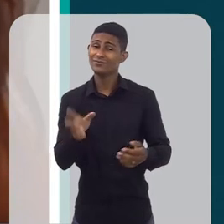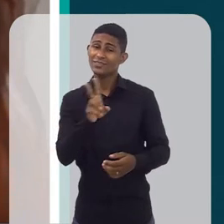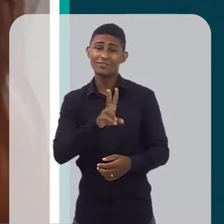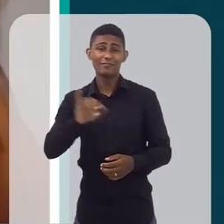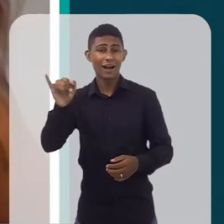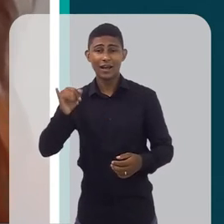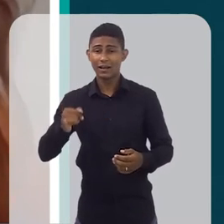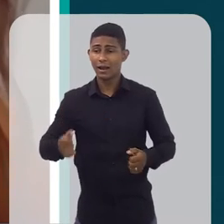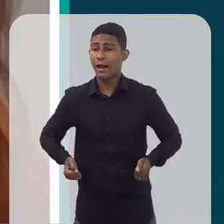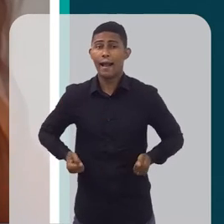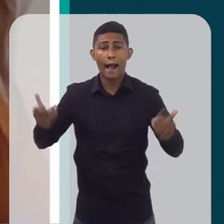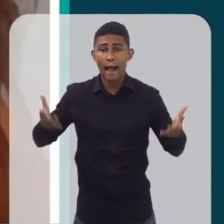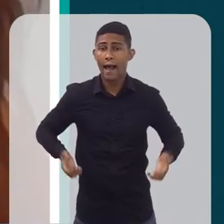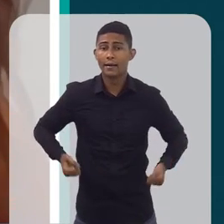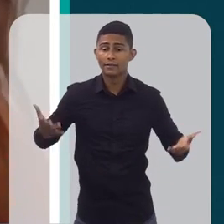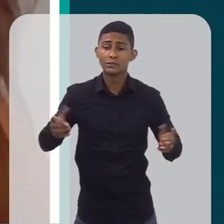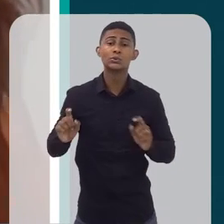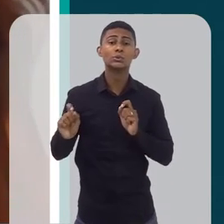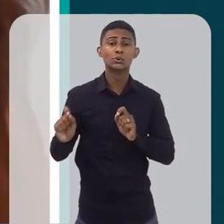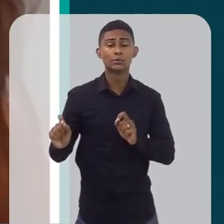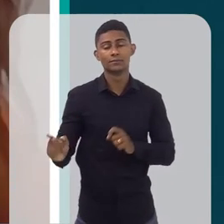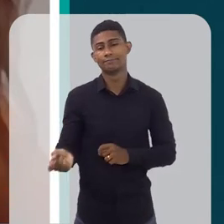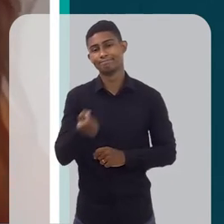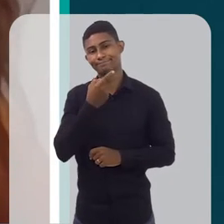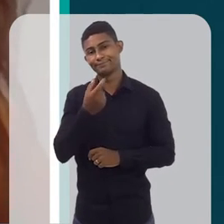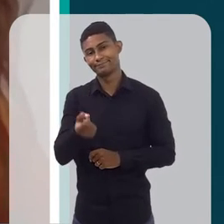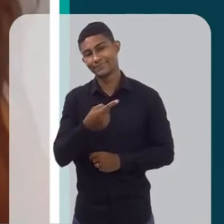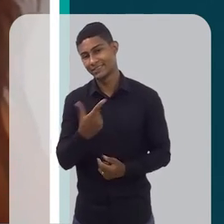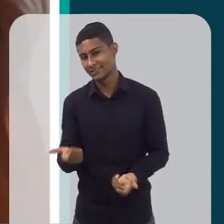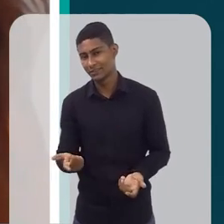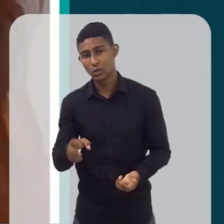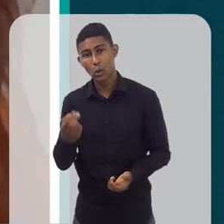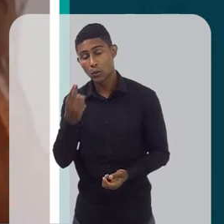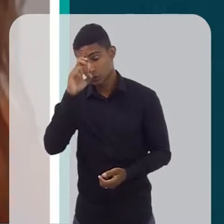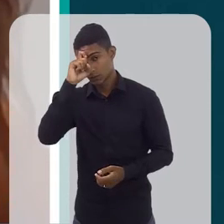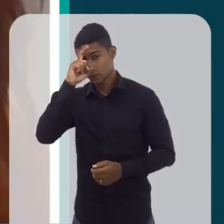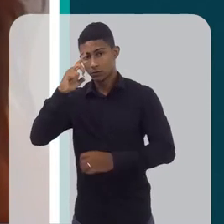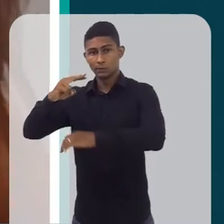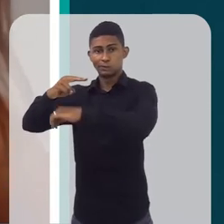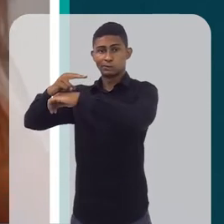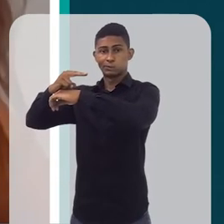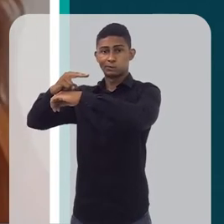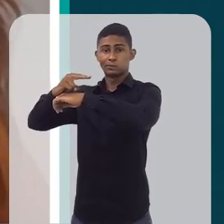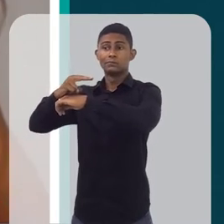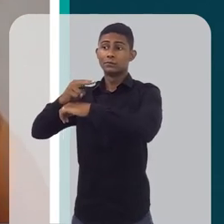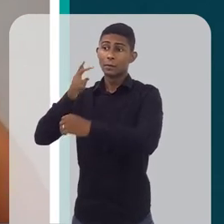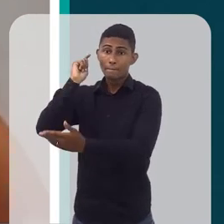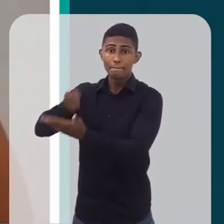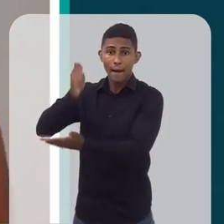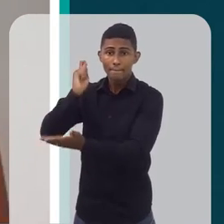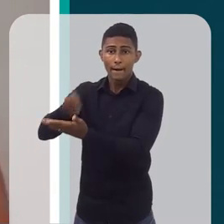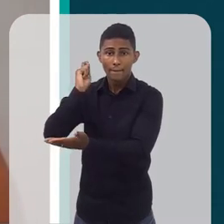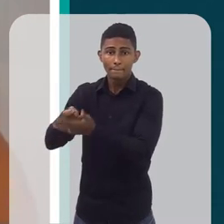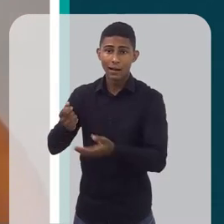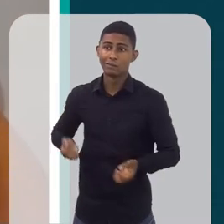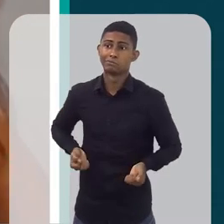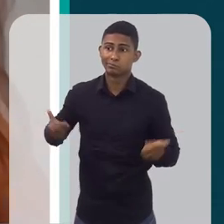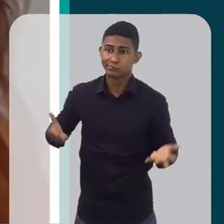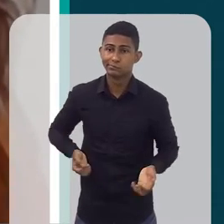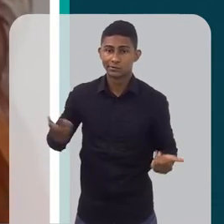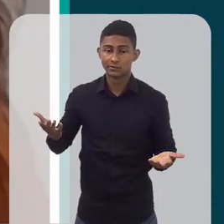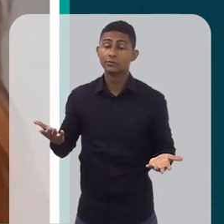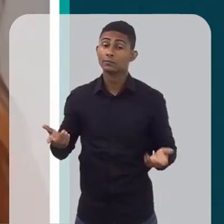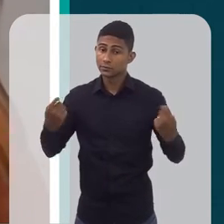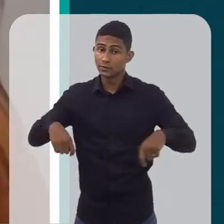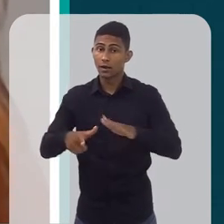também custos com gastos com remédio, né? Internações. Então, assim, a prevenção, né,